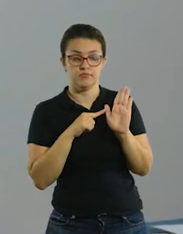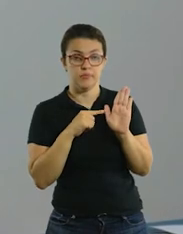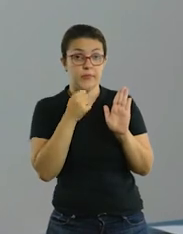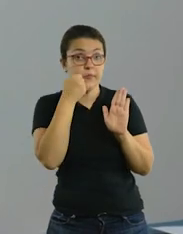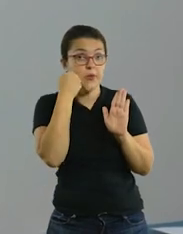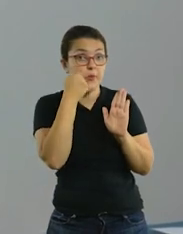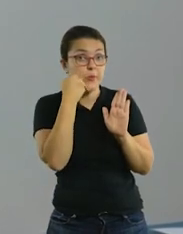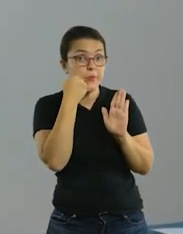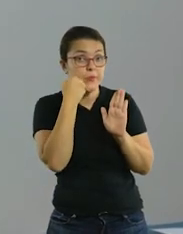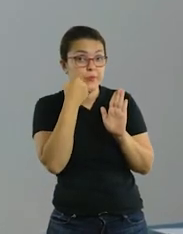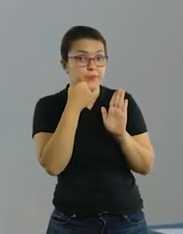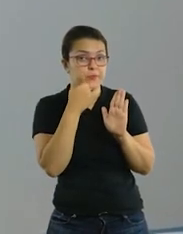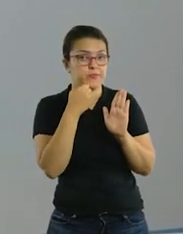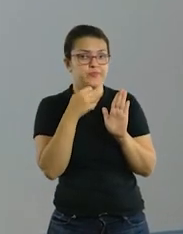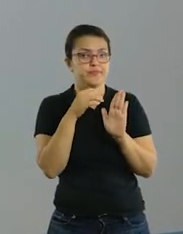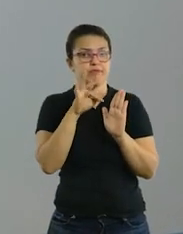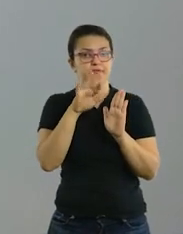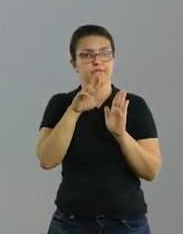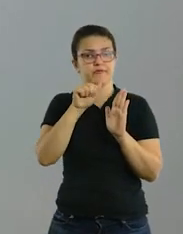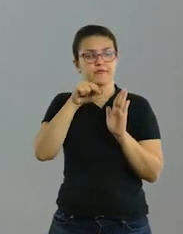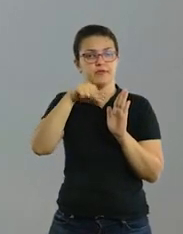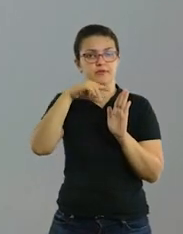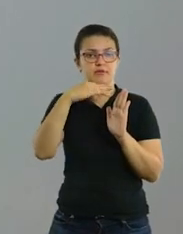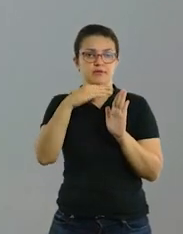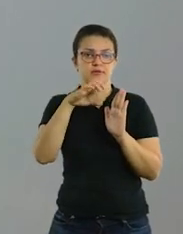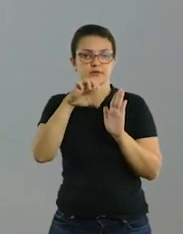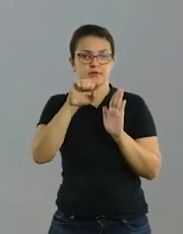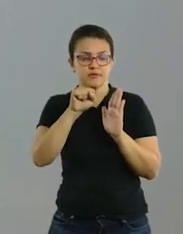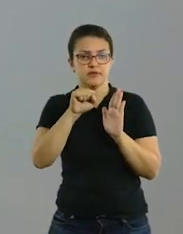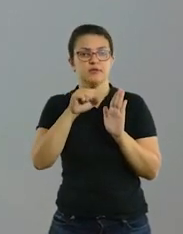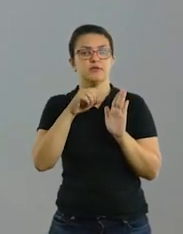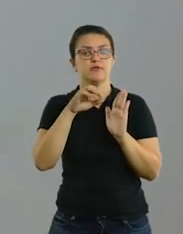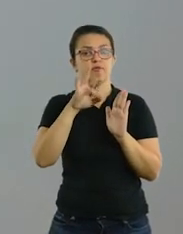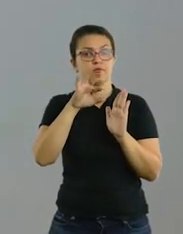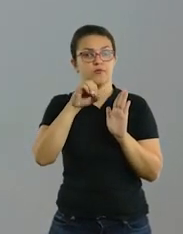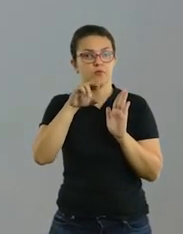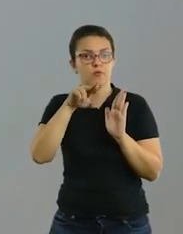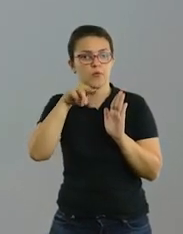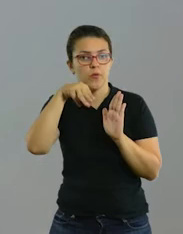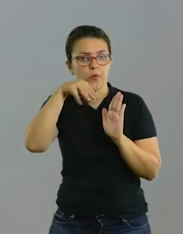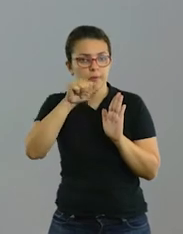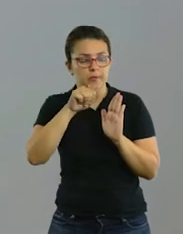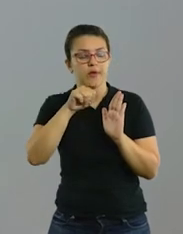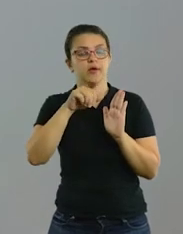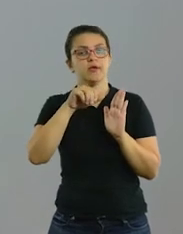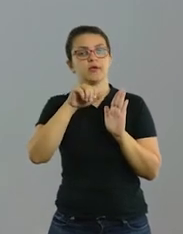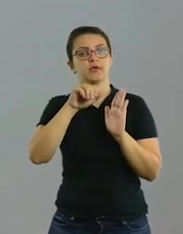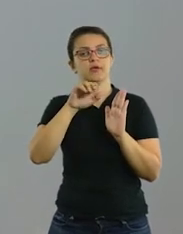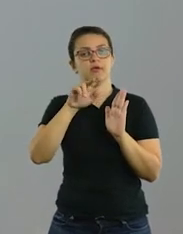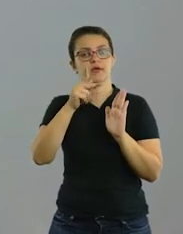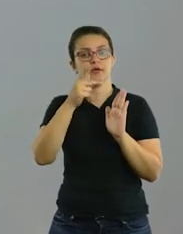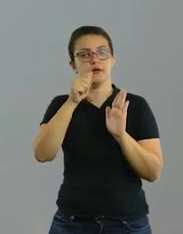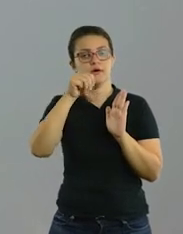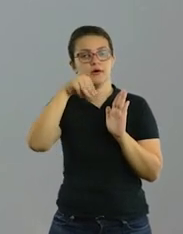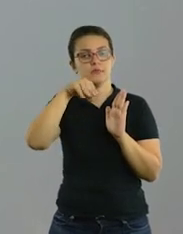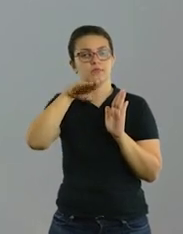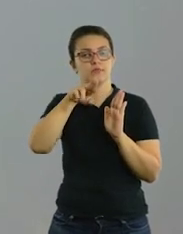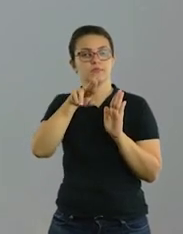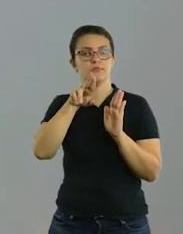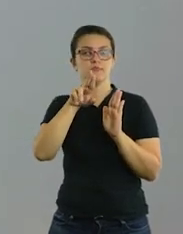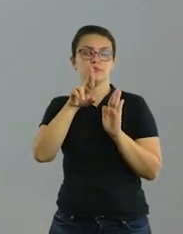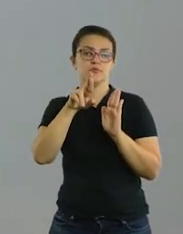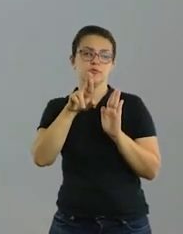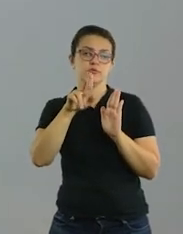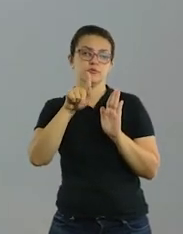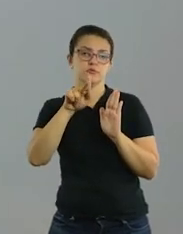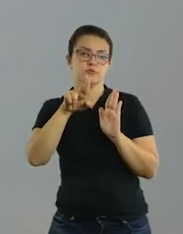tipos de pães: pão francês, pão de forma e pão de hambúrguer. E os 5 tipos de